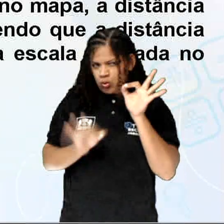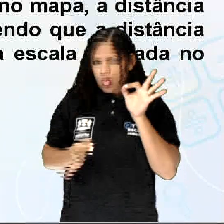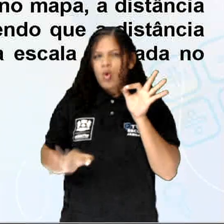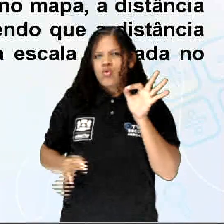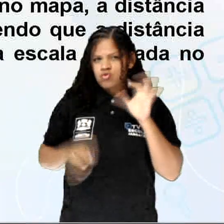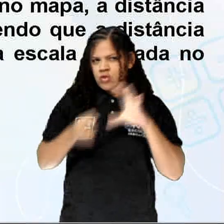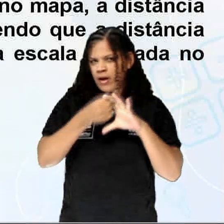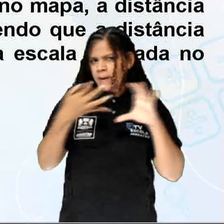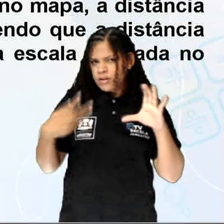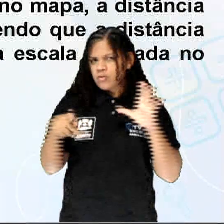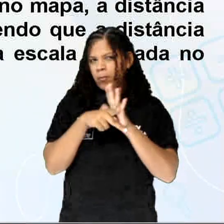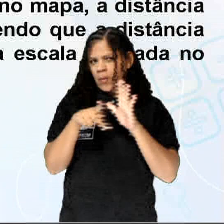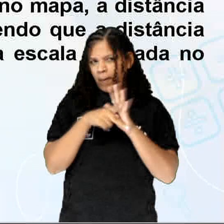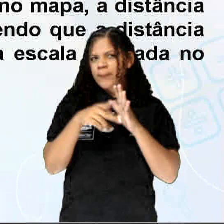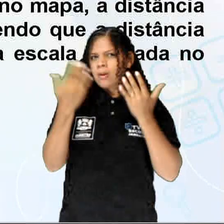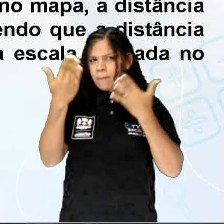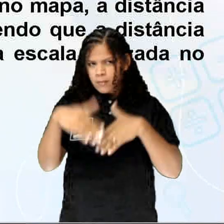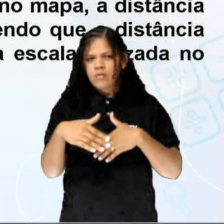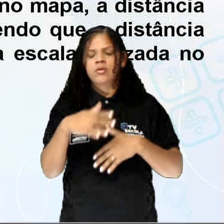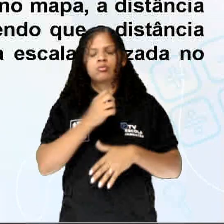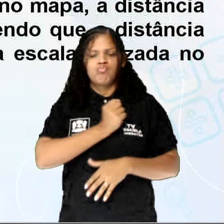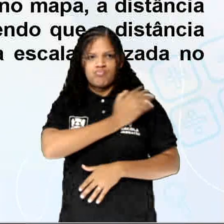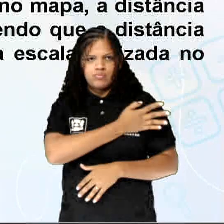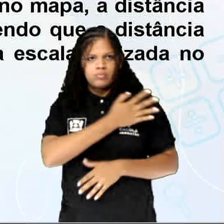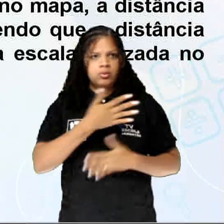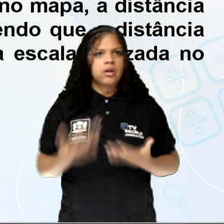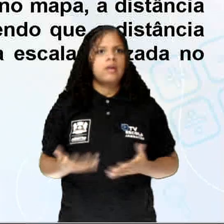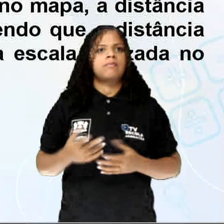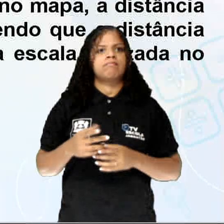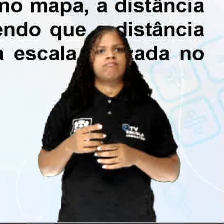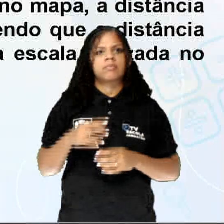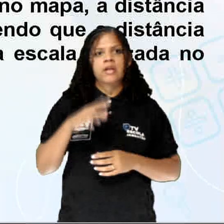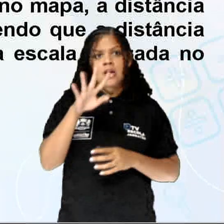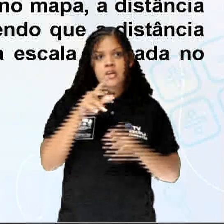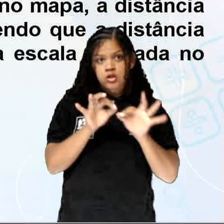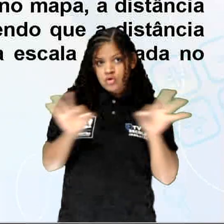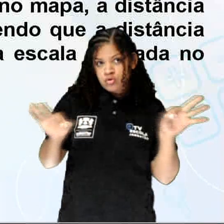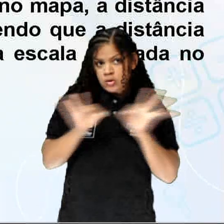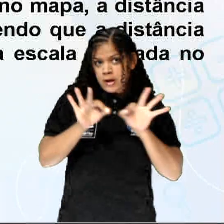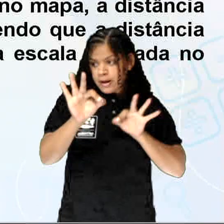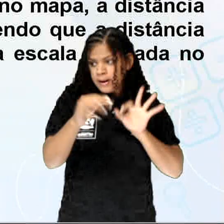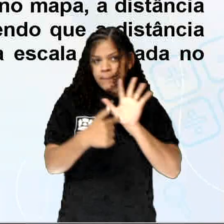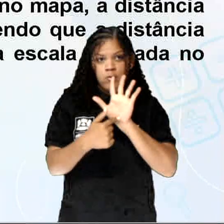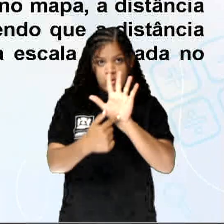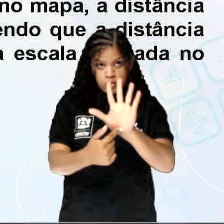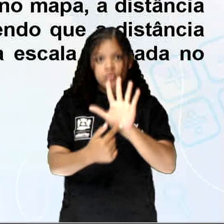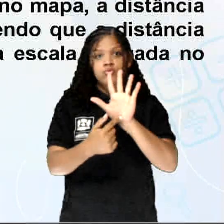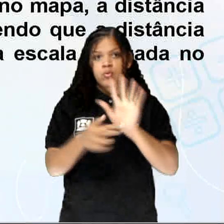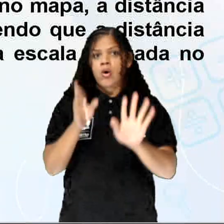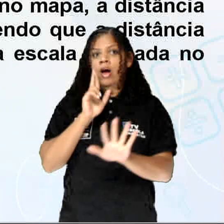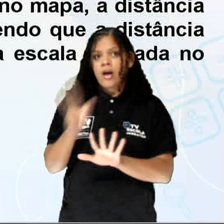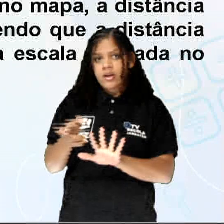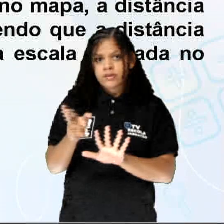para metro. E a gente precisa lembrar que um metro tem 1.000 milímetros, né? Então, para eu